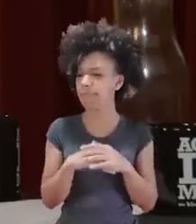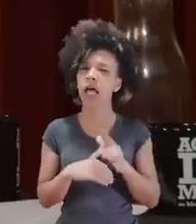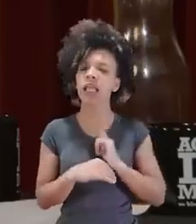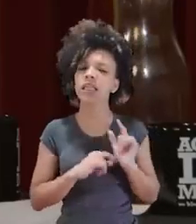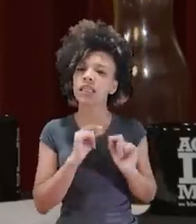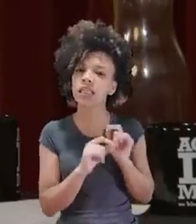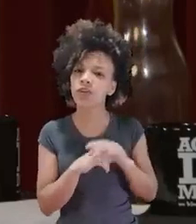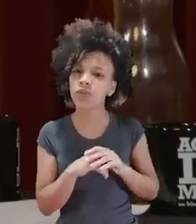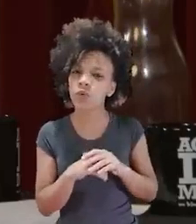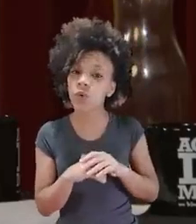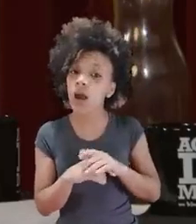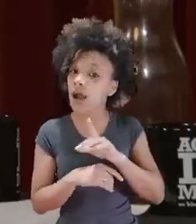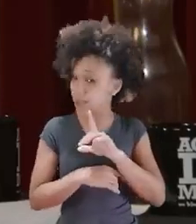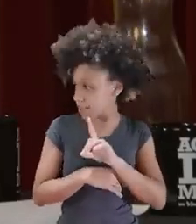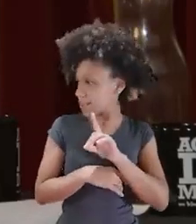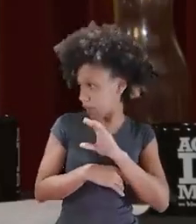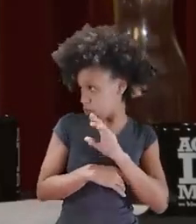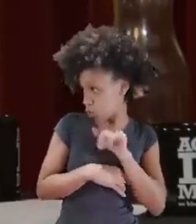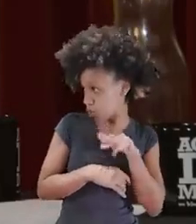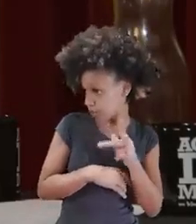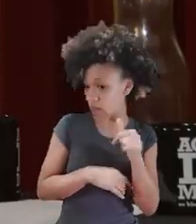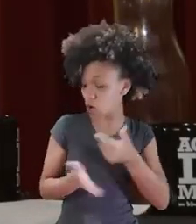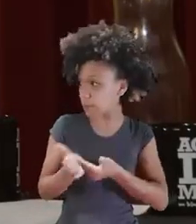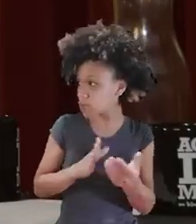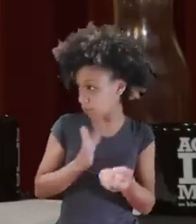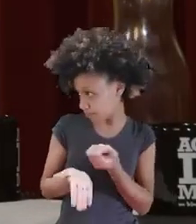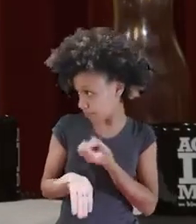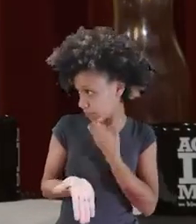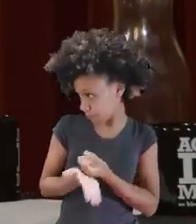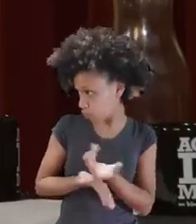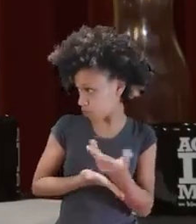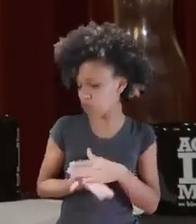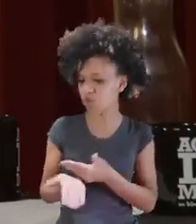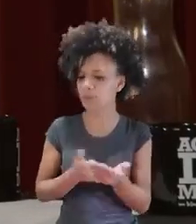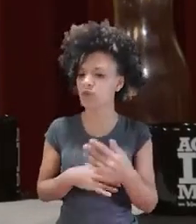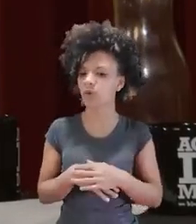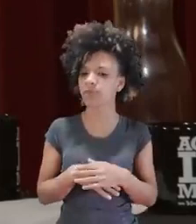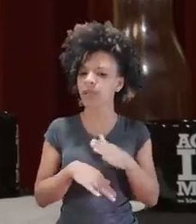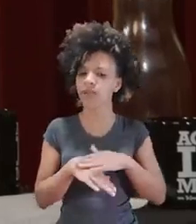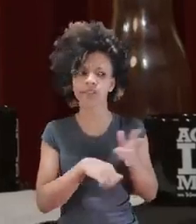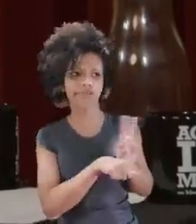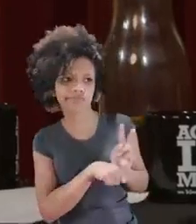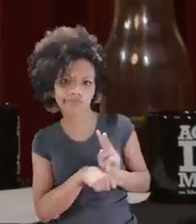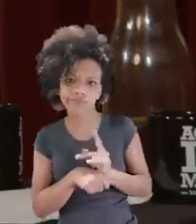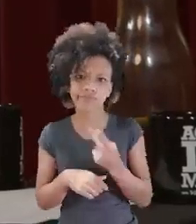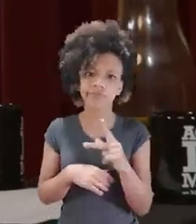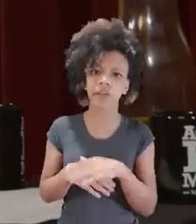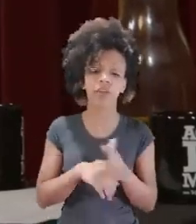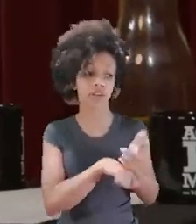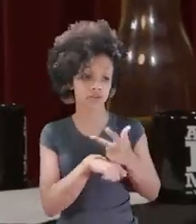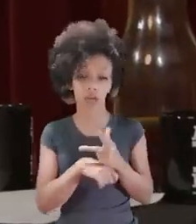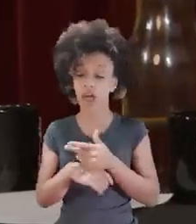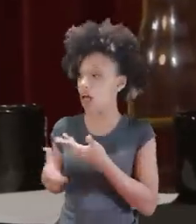acabar crescendo tal a gente teve um caso do delegado da Cunha ele começa aqui nesse podcast foi comigo aqui que ele começou ele fazia na verdade as operações